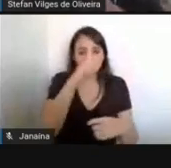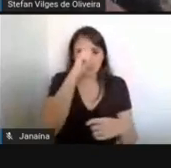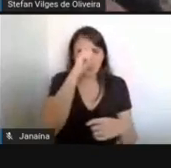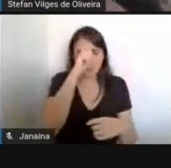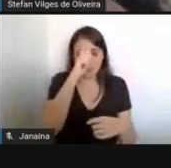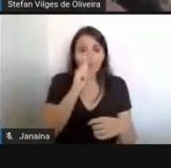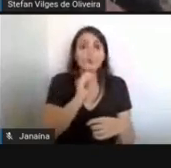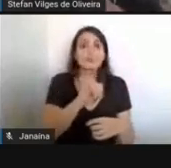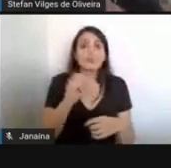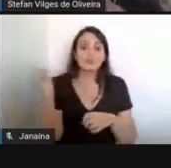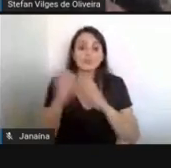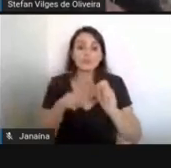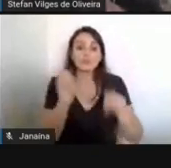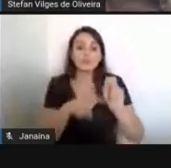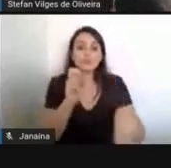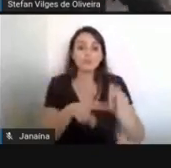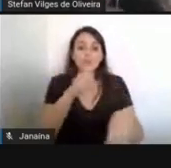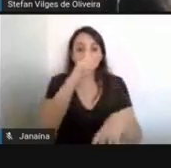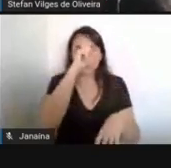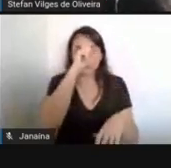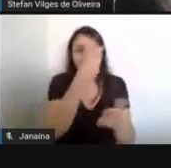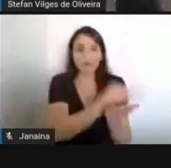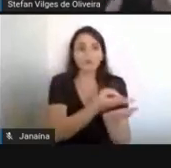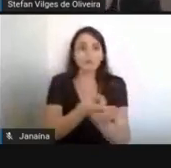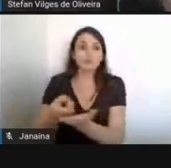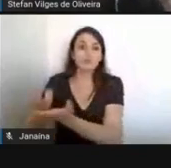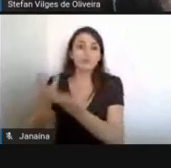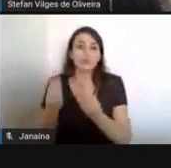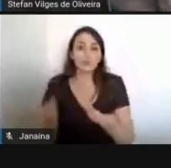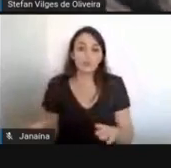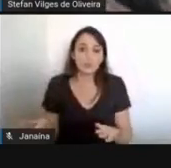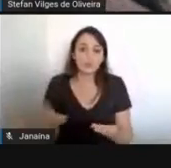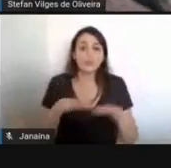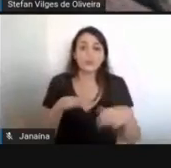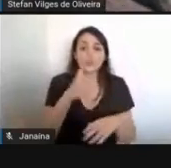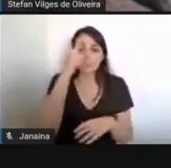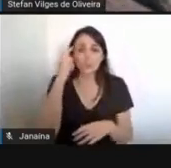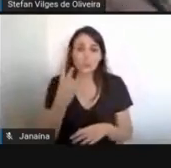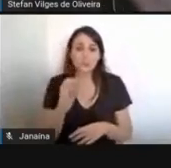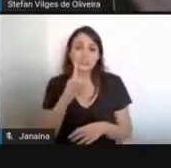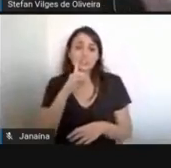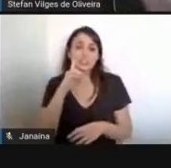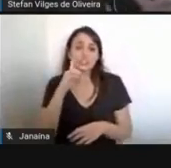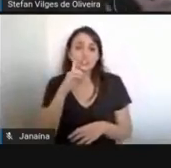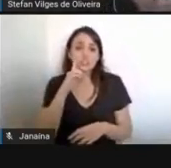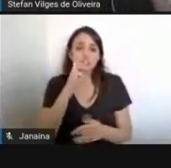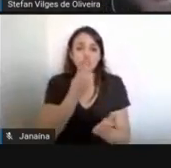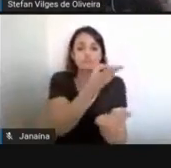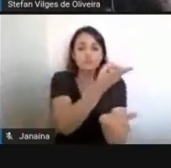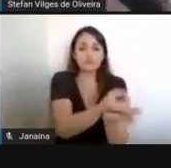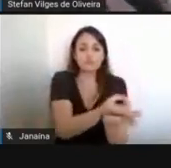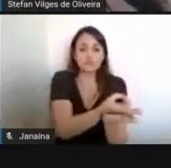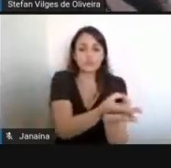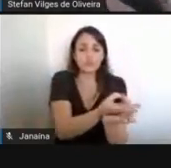acumulando ao longo da pandemia. Então nós temos casos que internam e vão ficar 30 dias em internação, isso gera uma